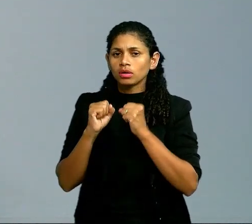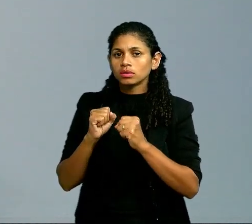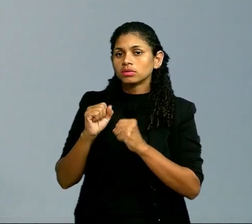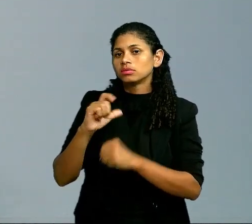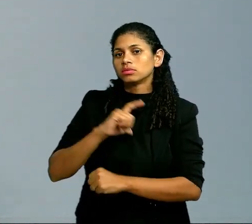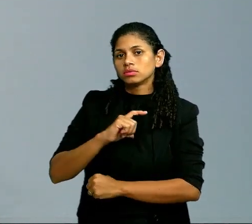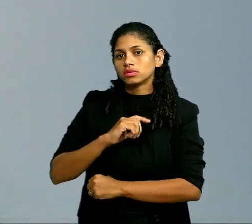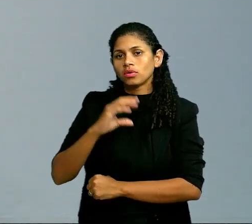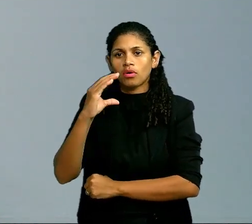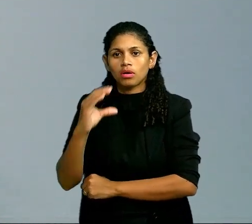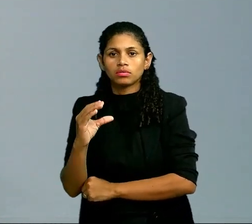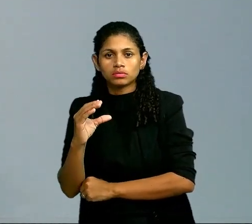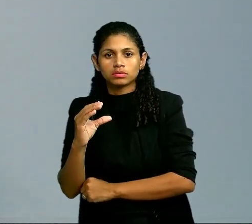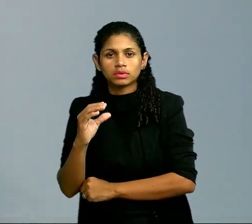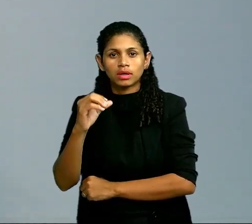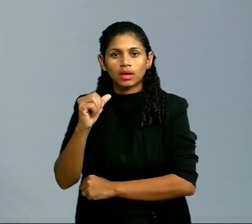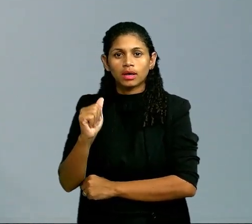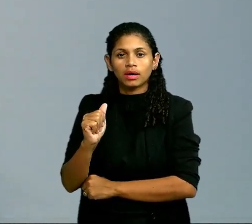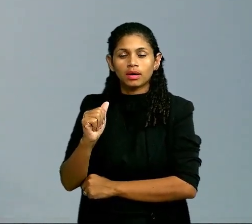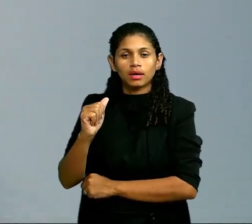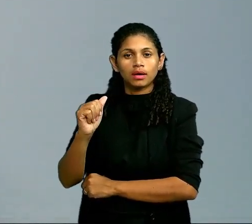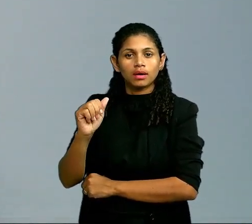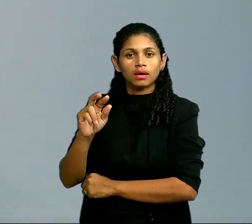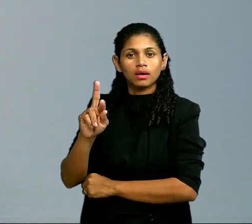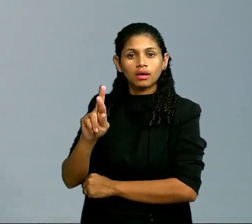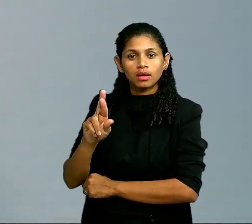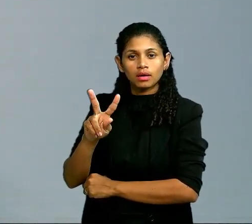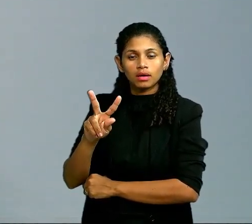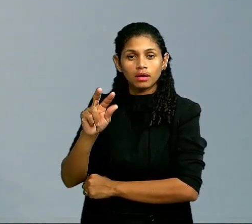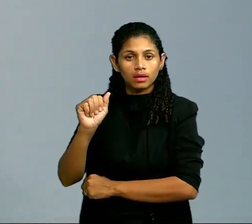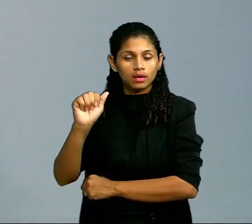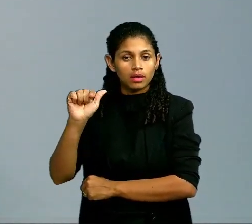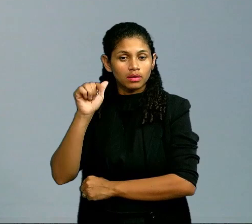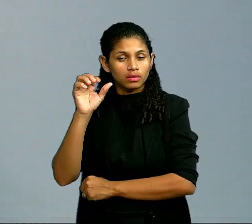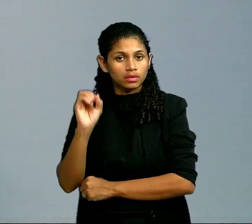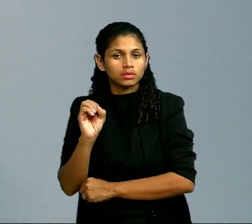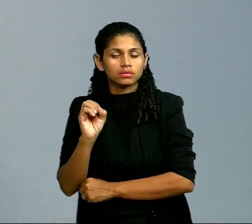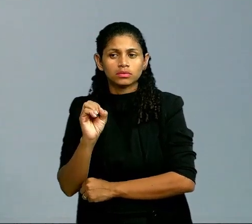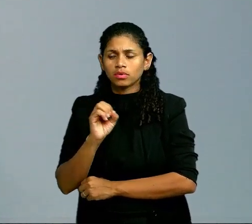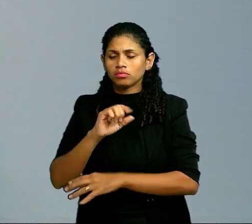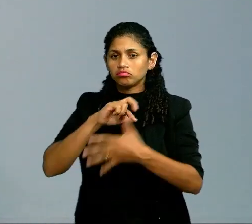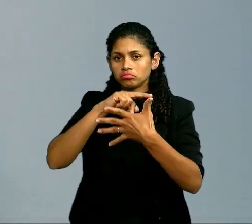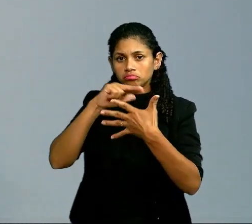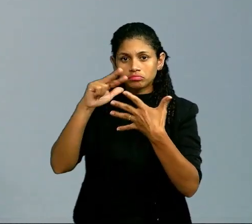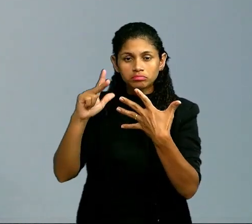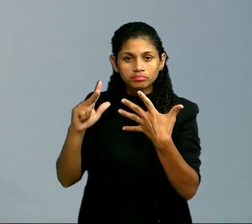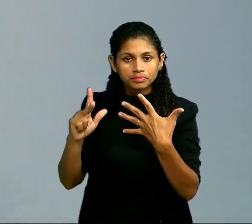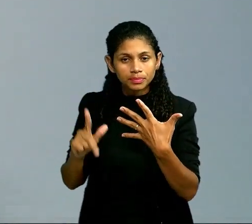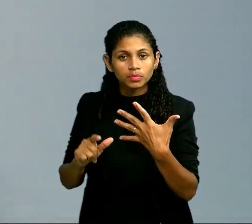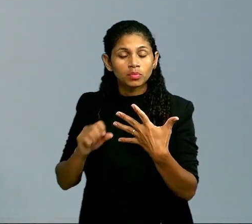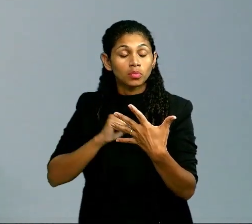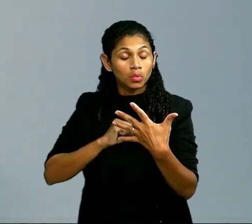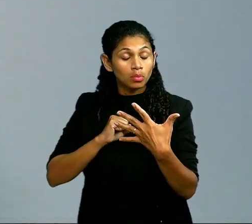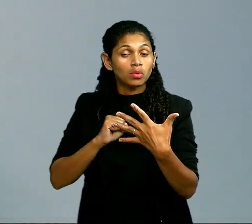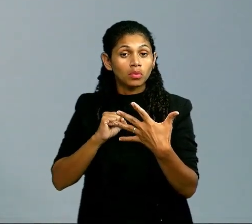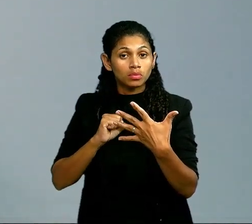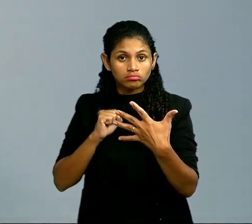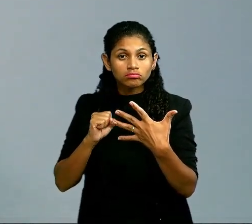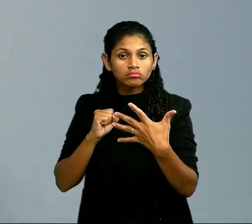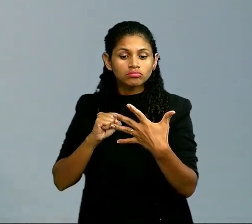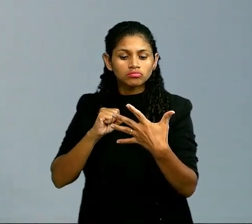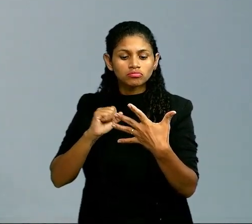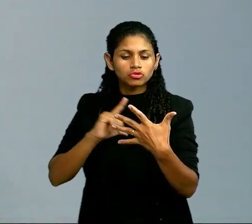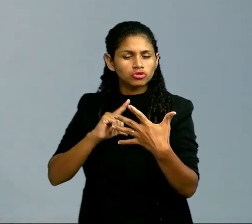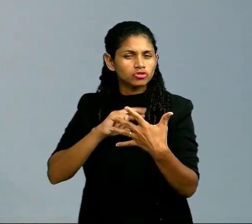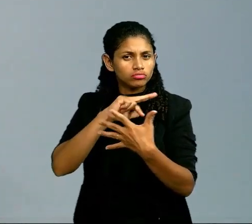o carbono grafite, o carbono diamante, o carbono grafeno, o carbono nanotubo. Então são